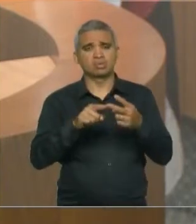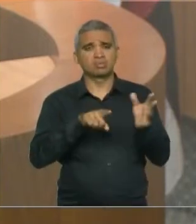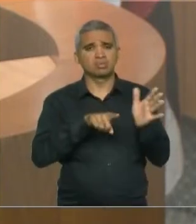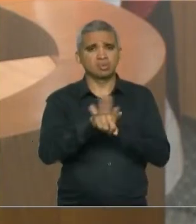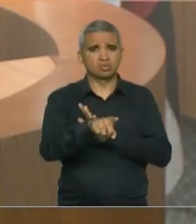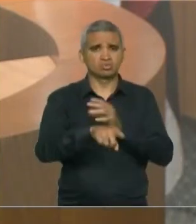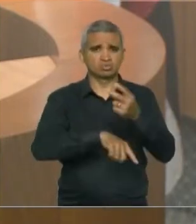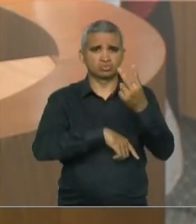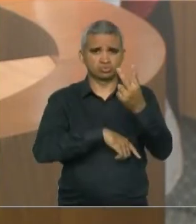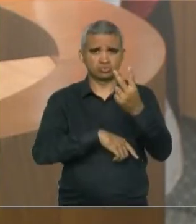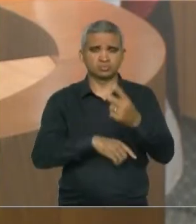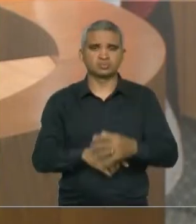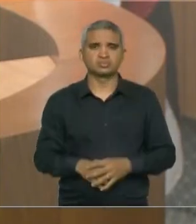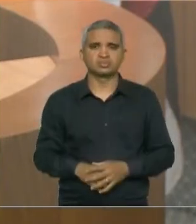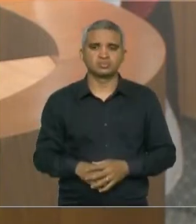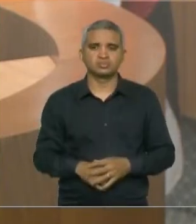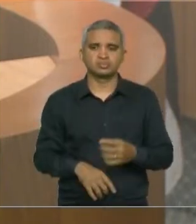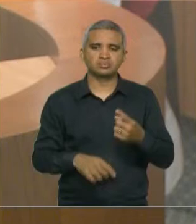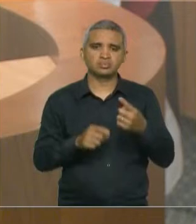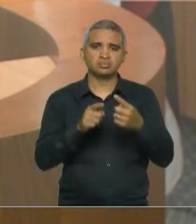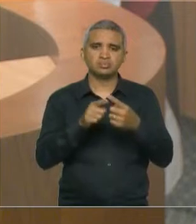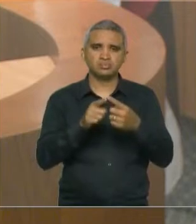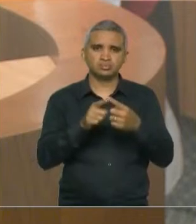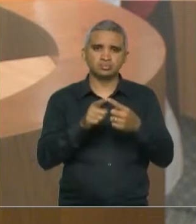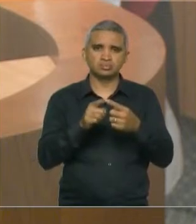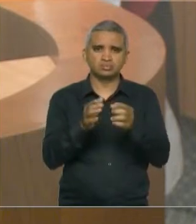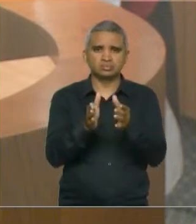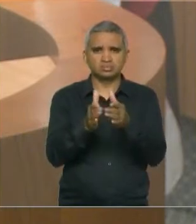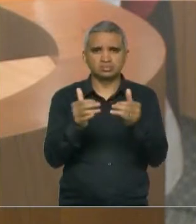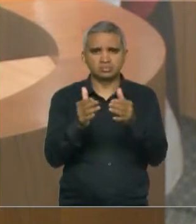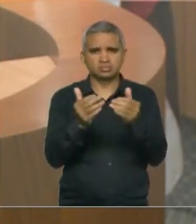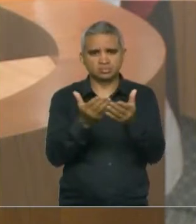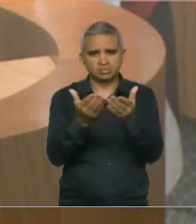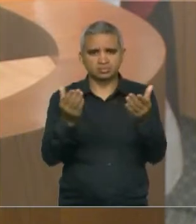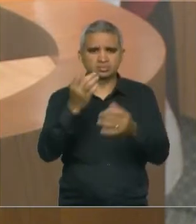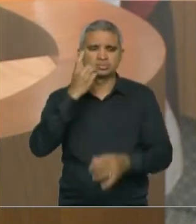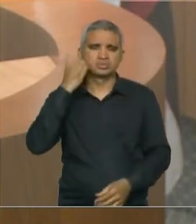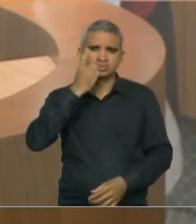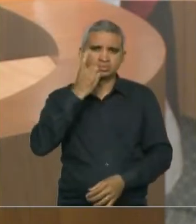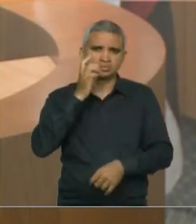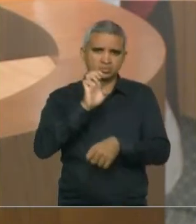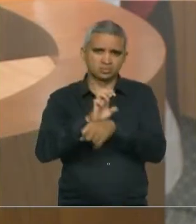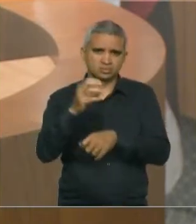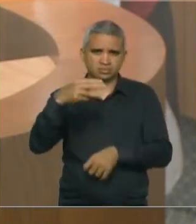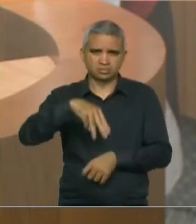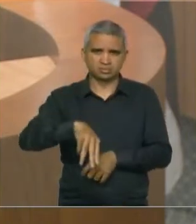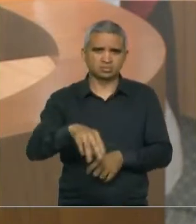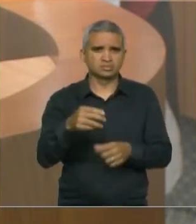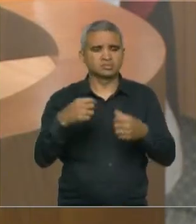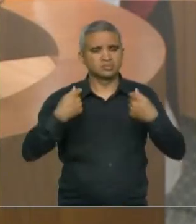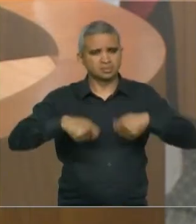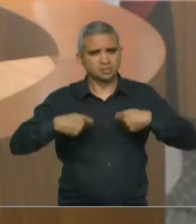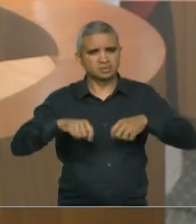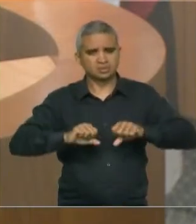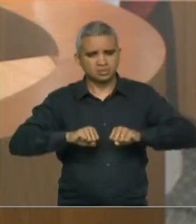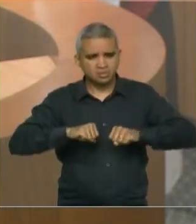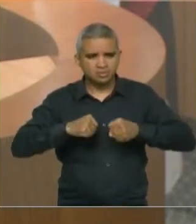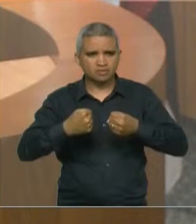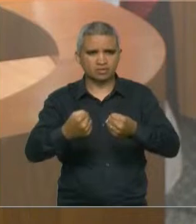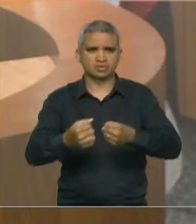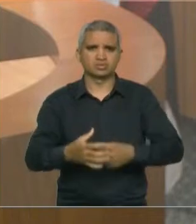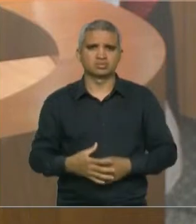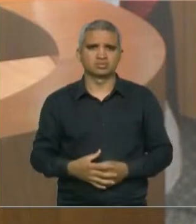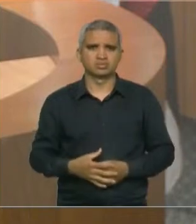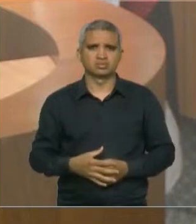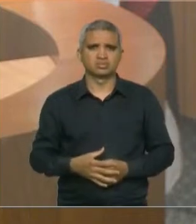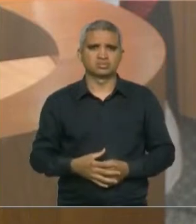aos senhores deputados que nos empenhemos nessa questão, porque é uma questão, sem dúvida, não é a única solução para a saúde